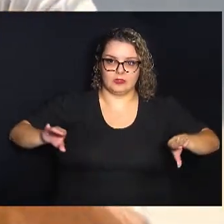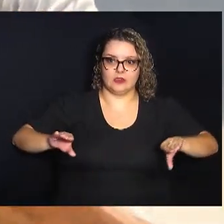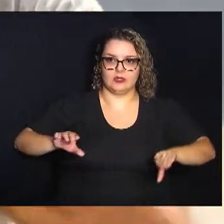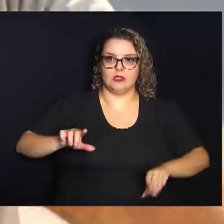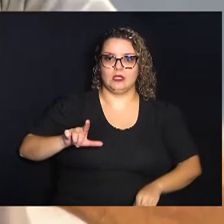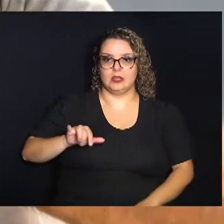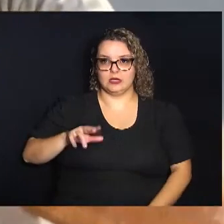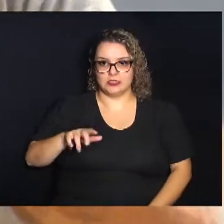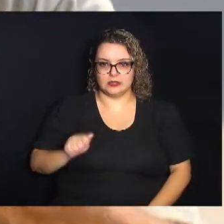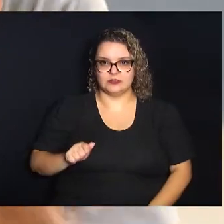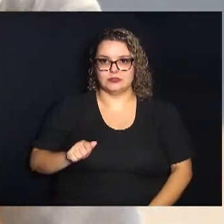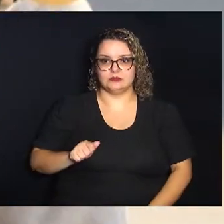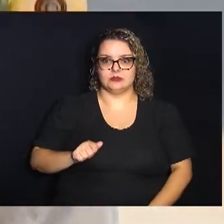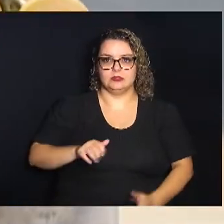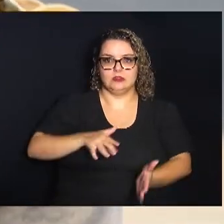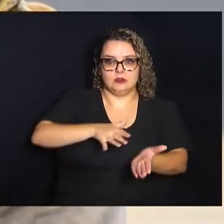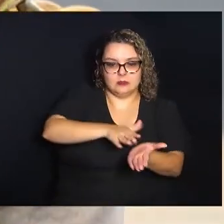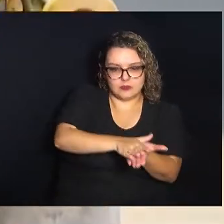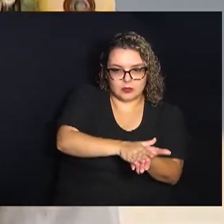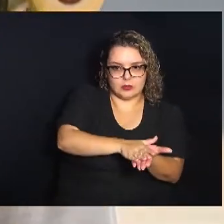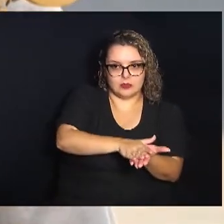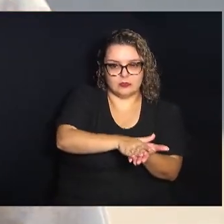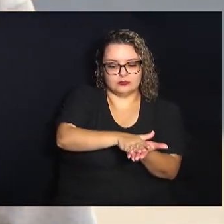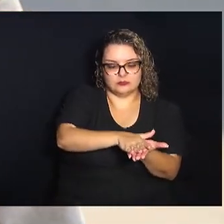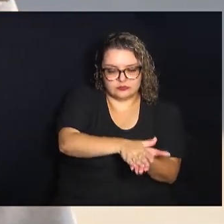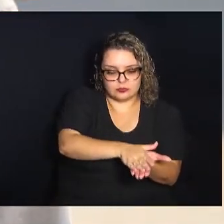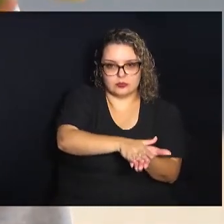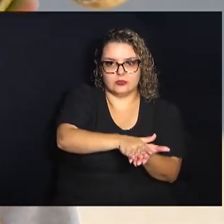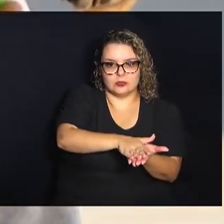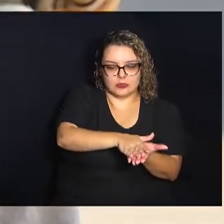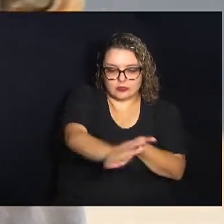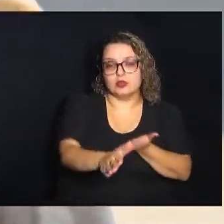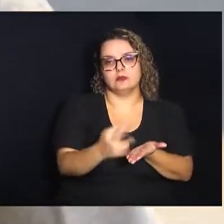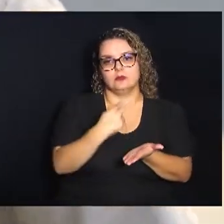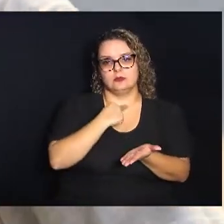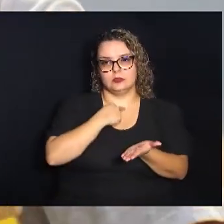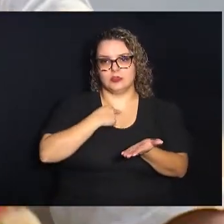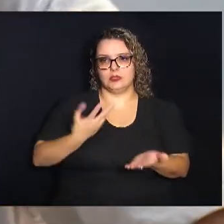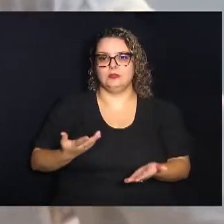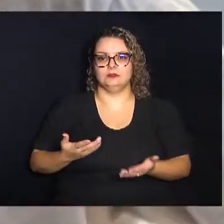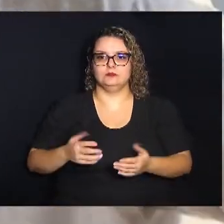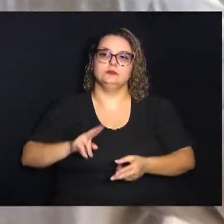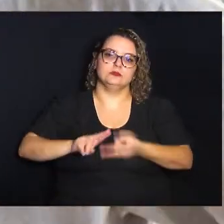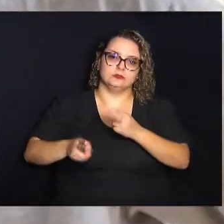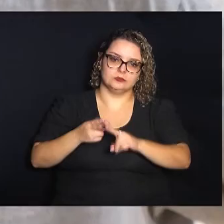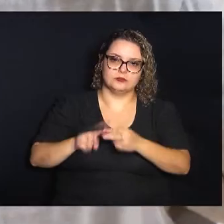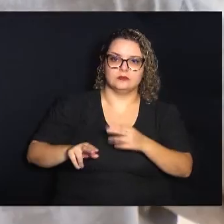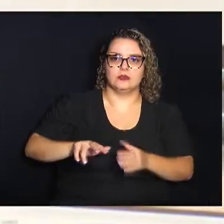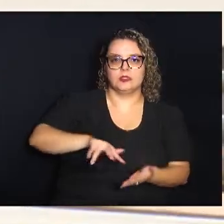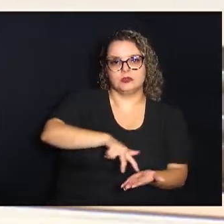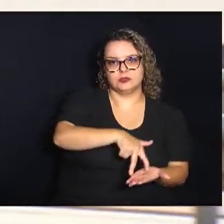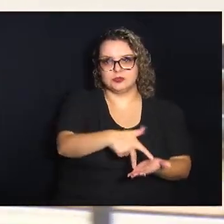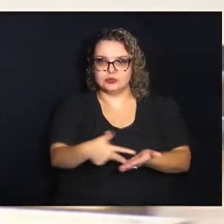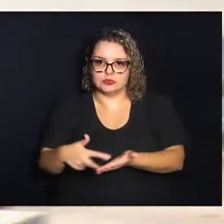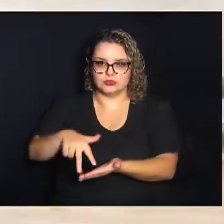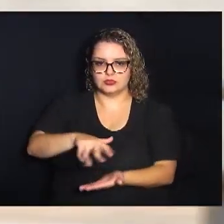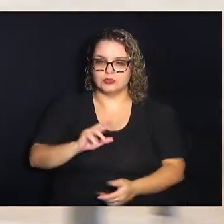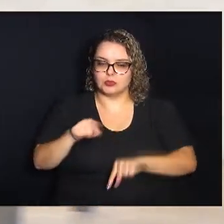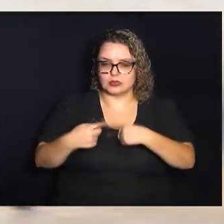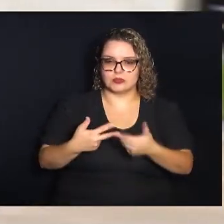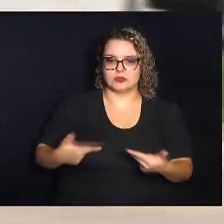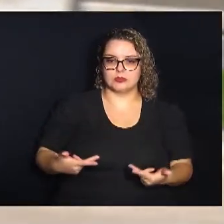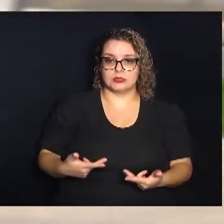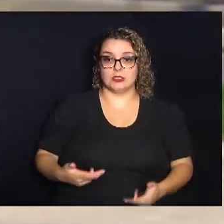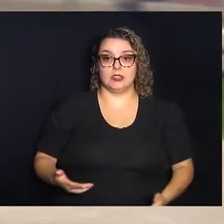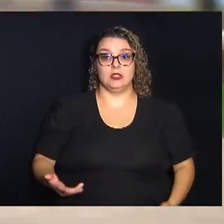você poder ter segurança, habilidade também, entendeu? Trabalha toda essa fase aí de manobra, etc. E uma das